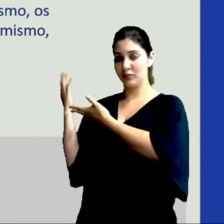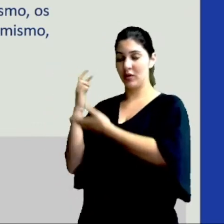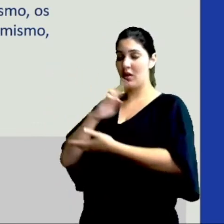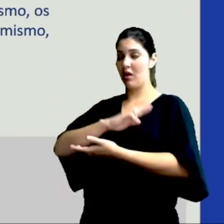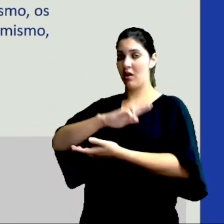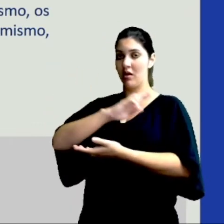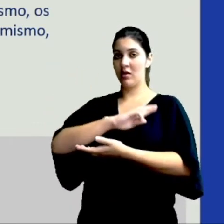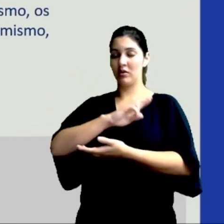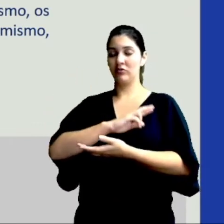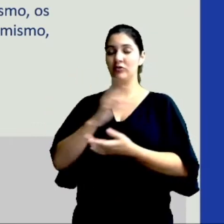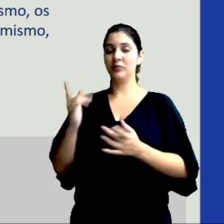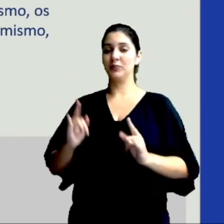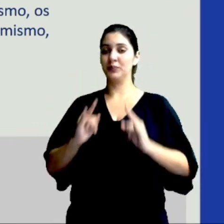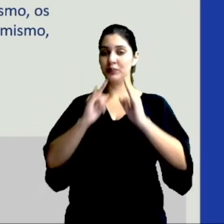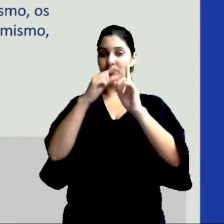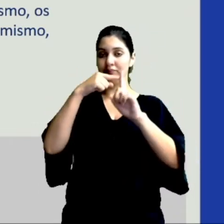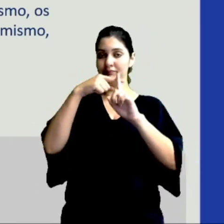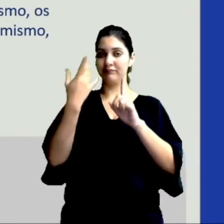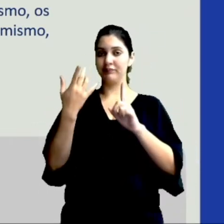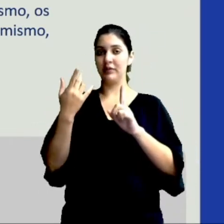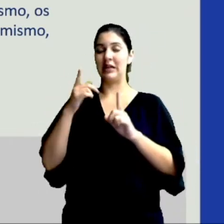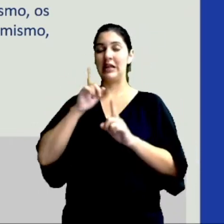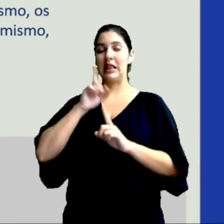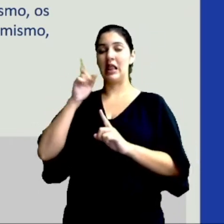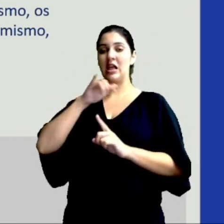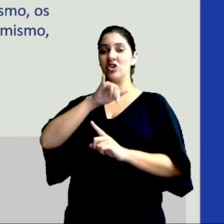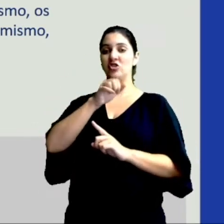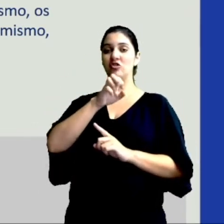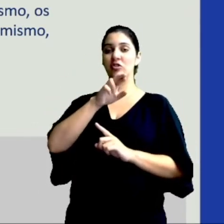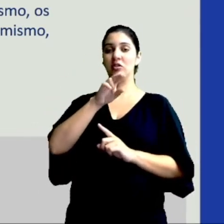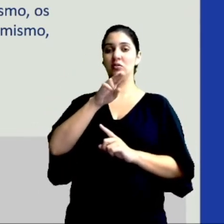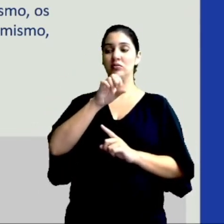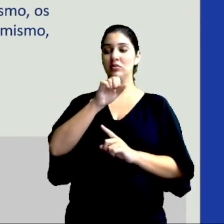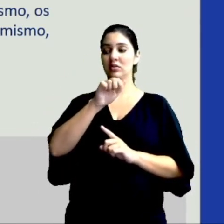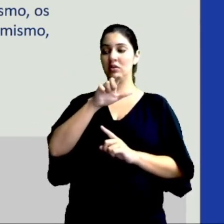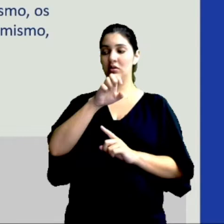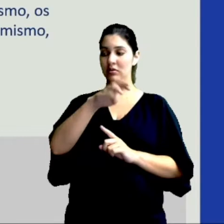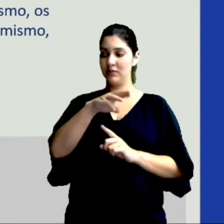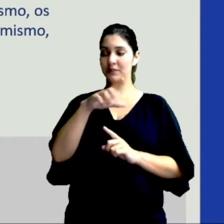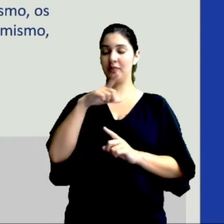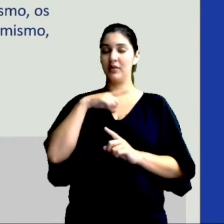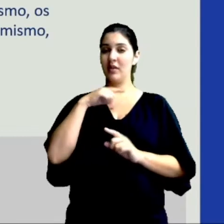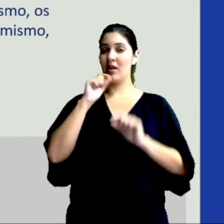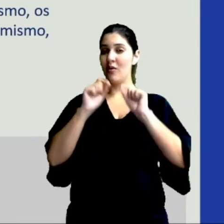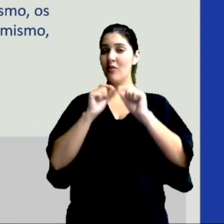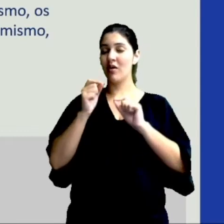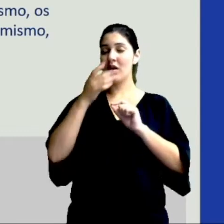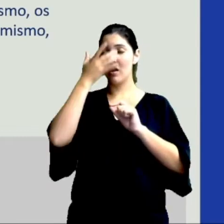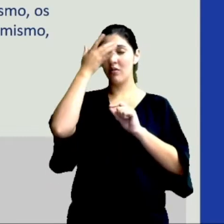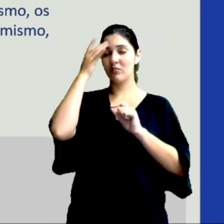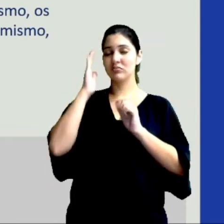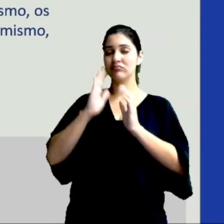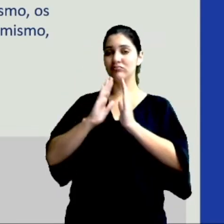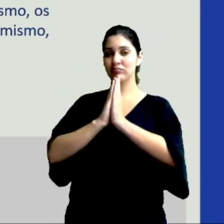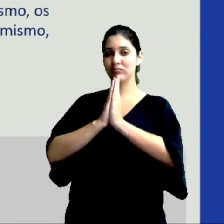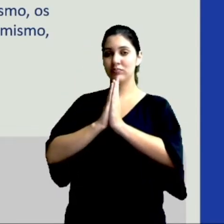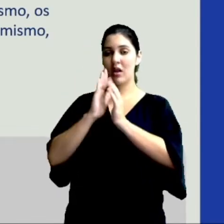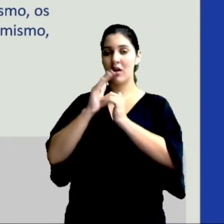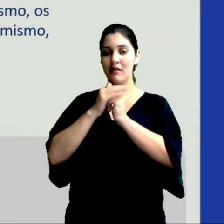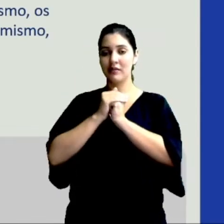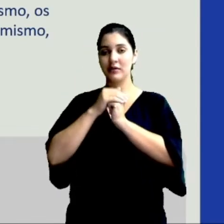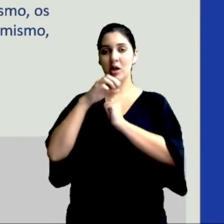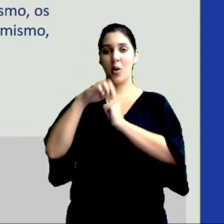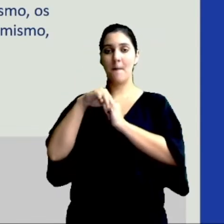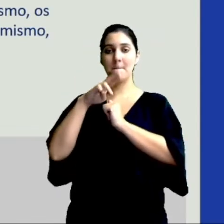em Jerusalém, e aqui também um culto muçulmano, né? Então são essas